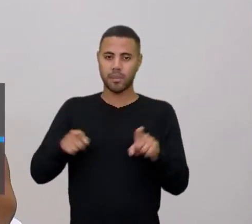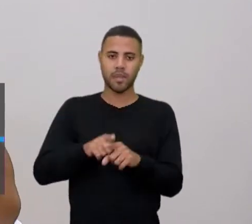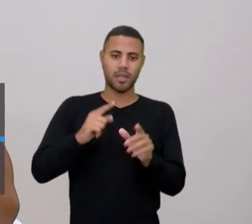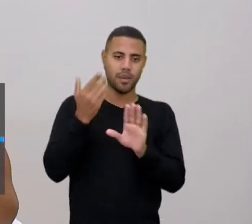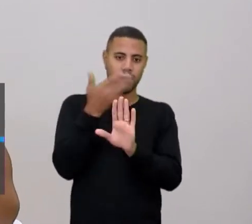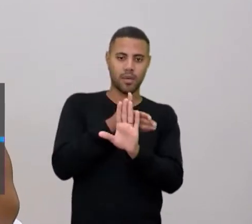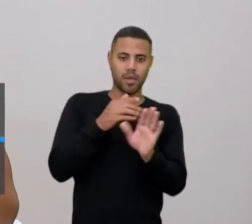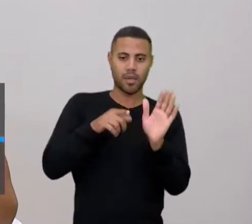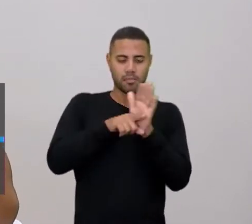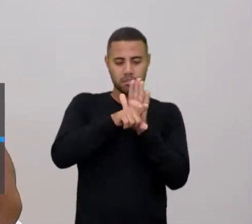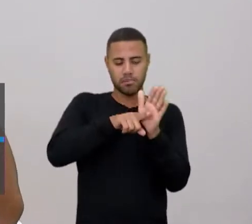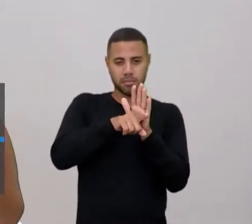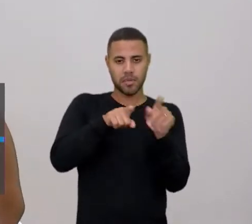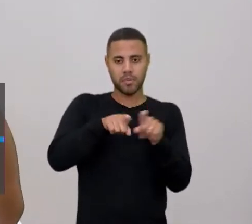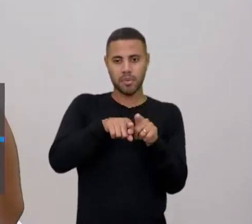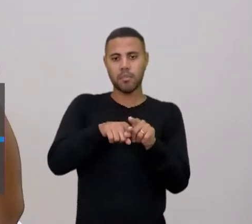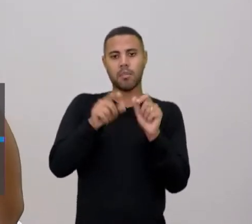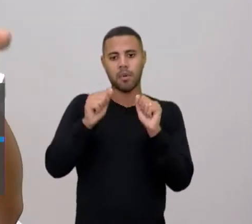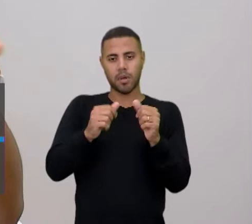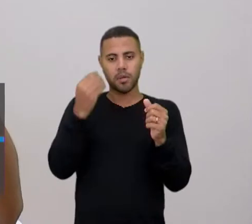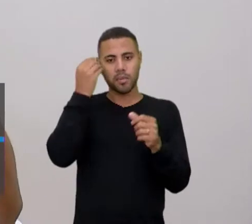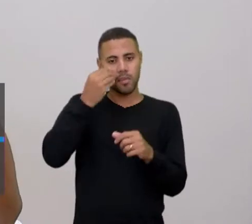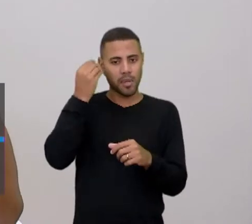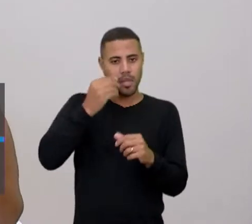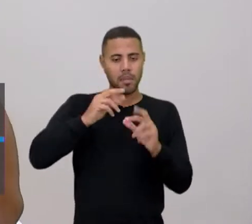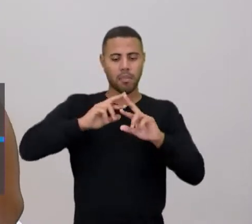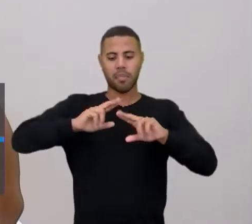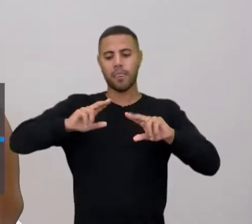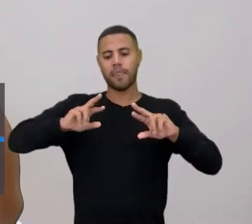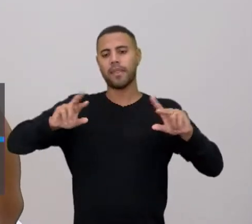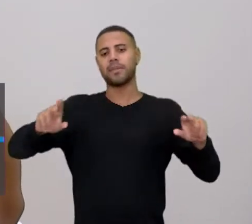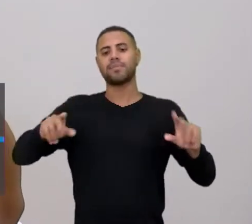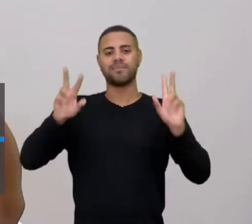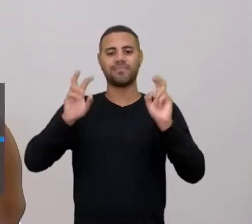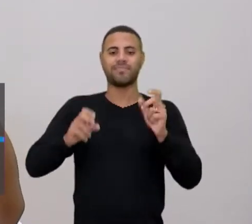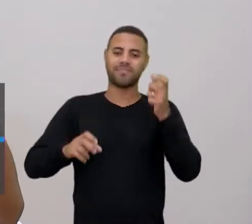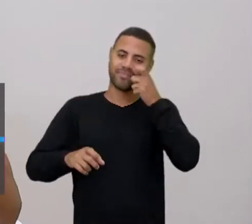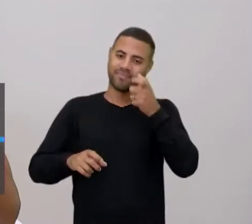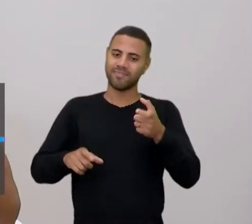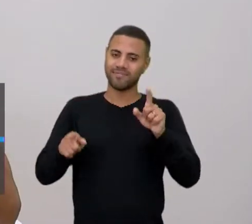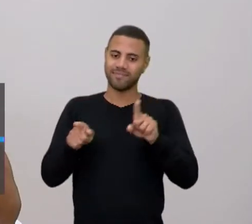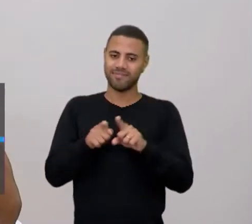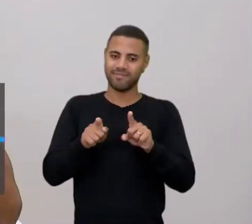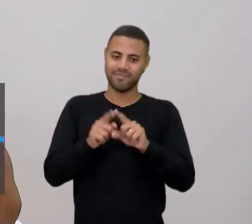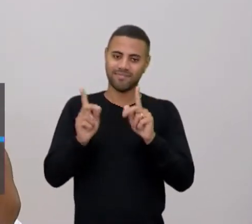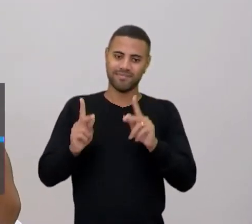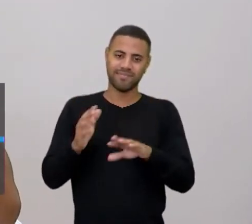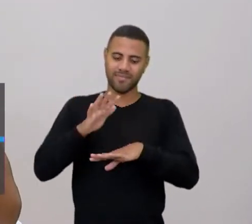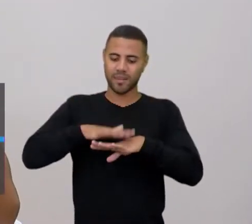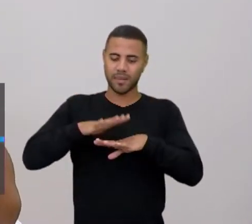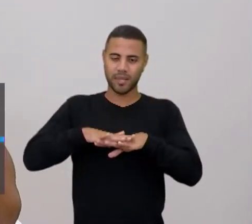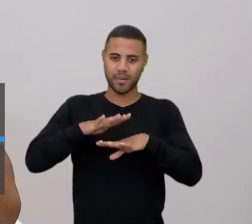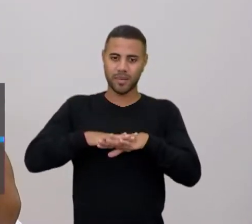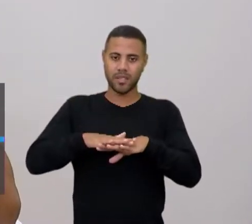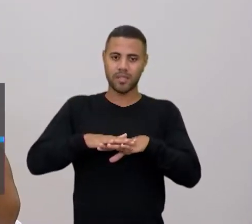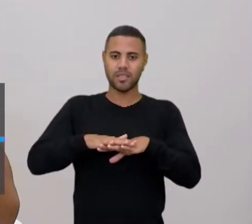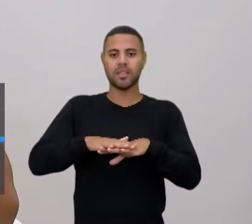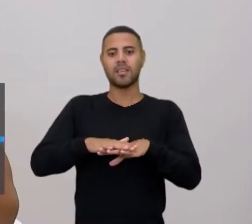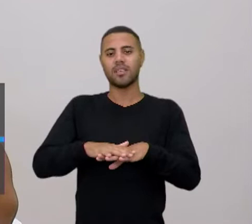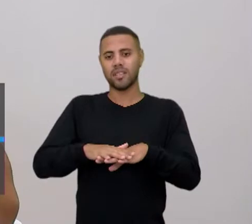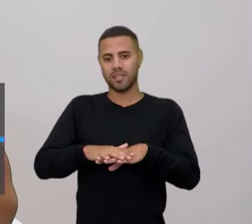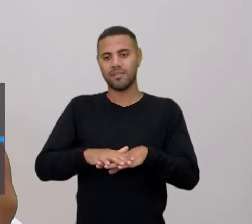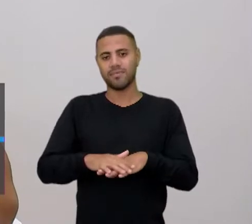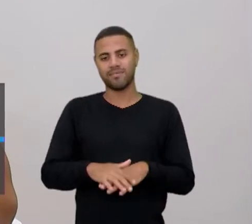dê um pulo lá nas aulas, porque a gente tem experimentações, a gente fala de várias coisas interessantes. E também eu estou na matemática conectada com fenômenos físicos